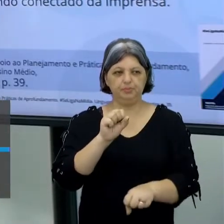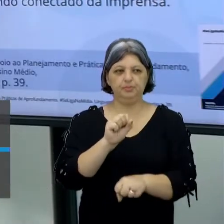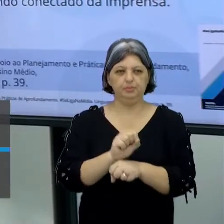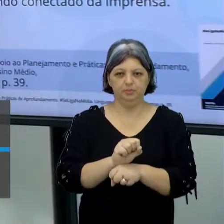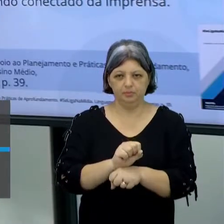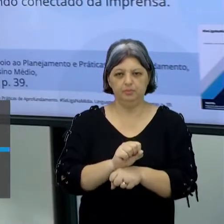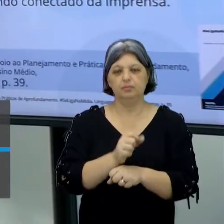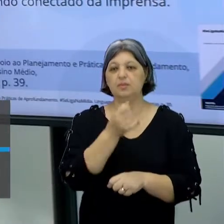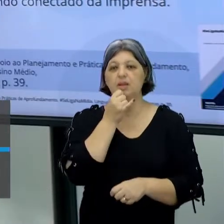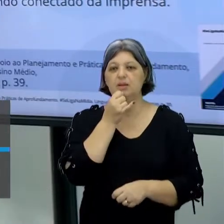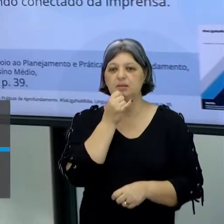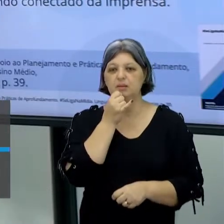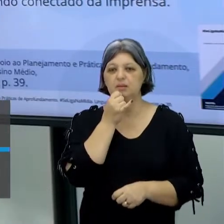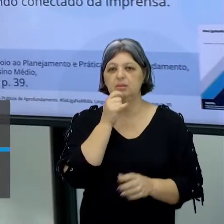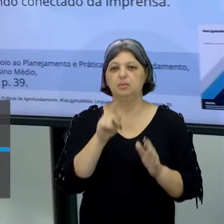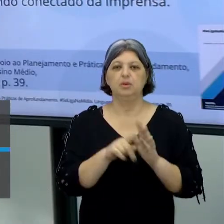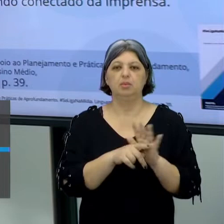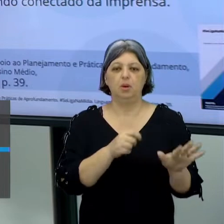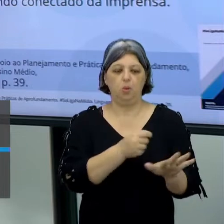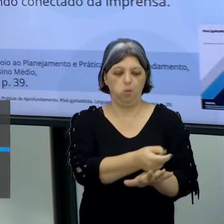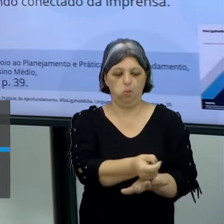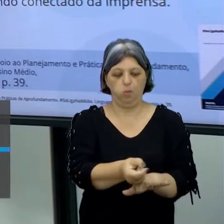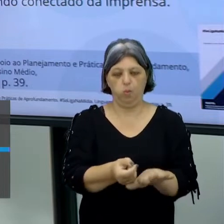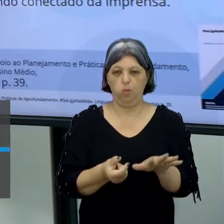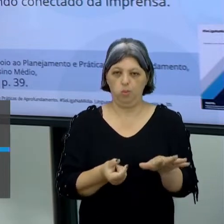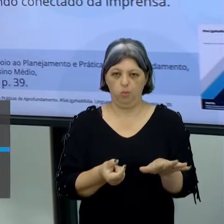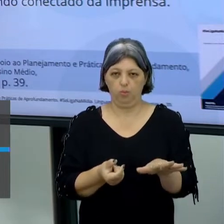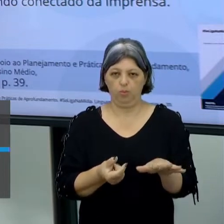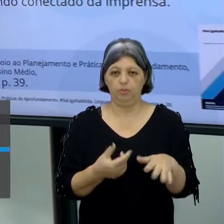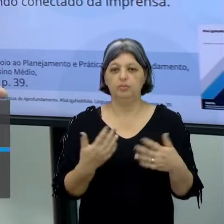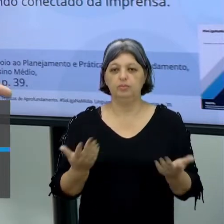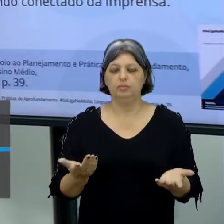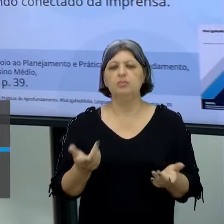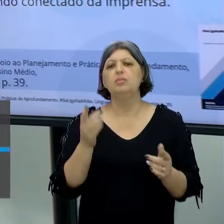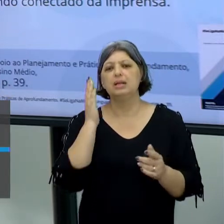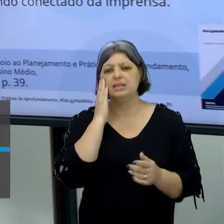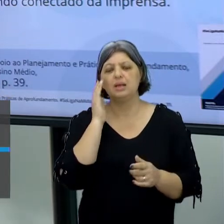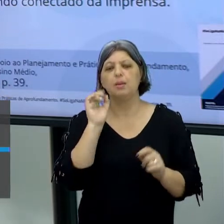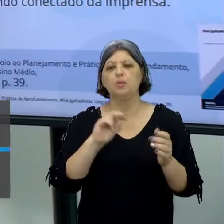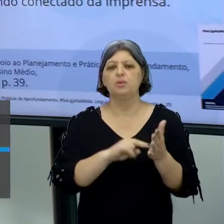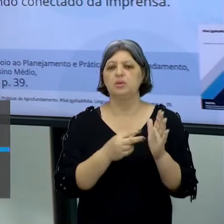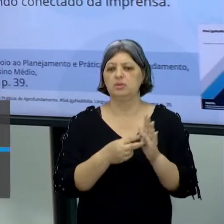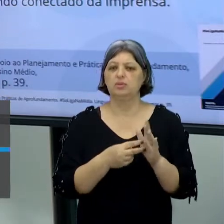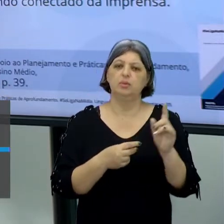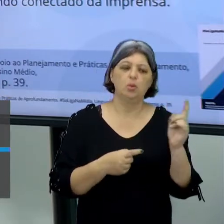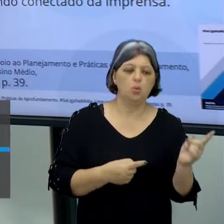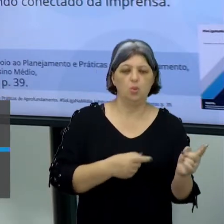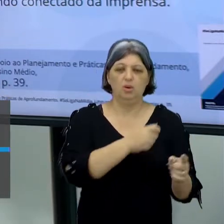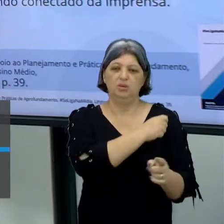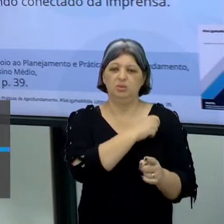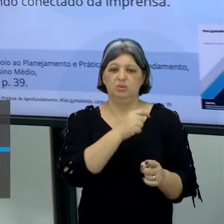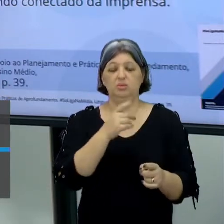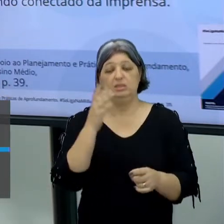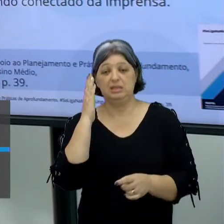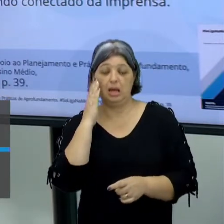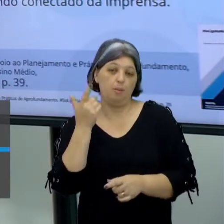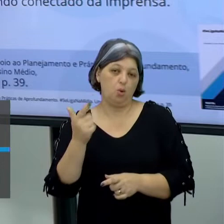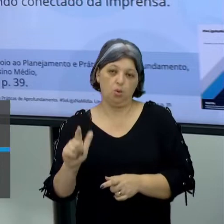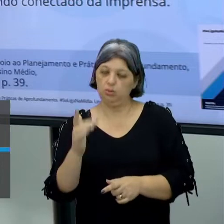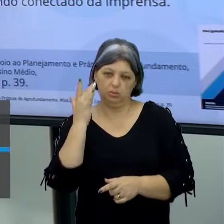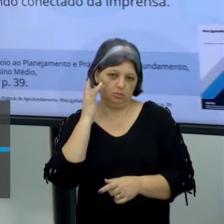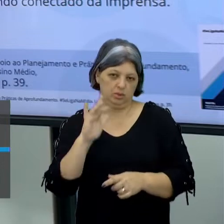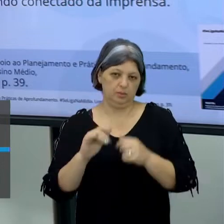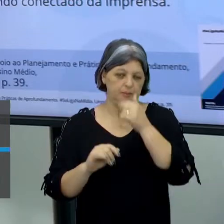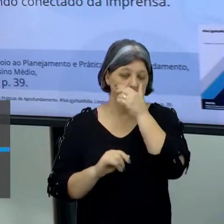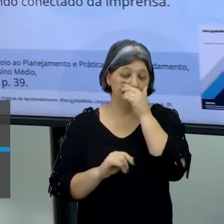falar. Por exemplo, eu falei lá, fake news. Você pausava e quem sabe o que é fake news? Um aluno sabe, o outro não sabe, e aí eu falava,